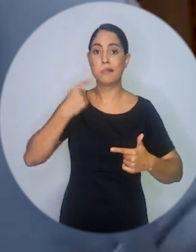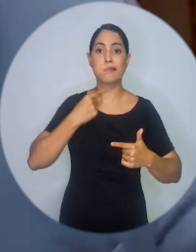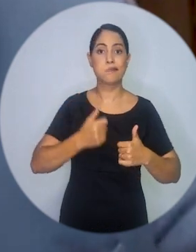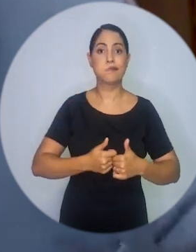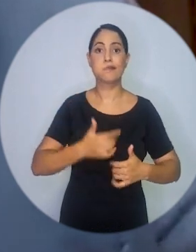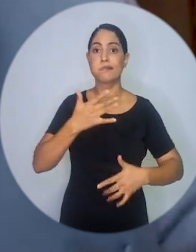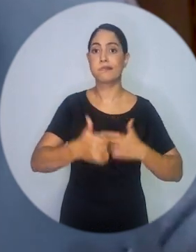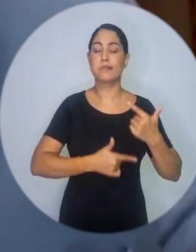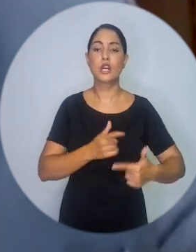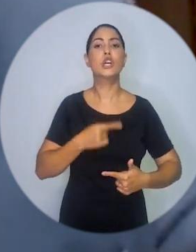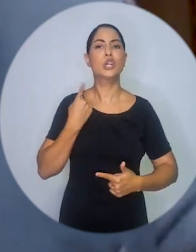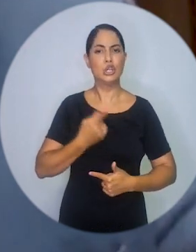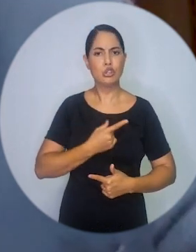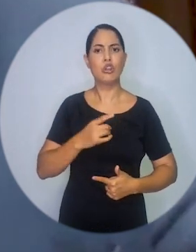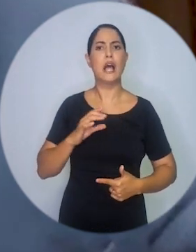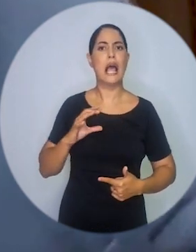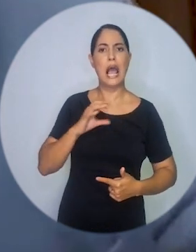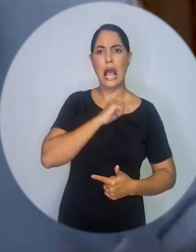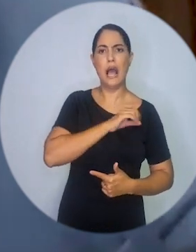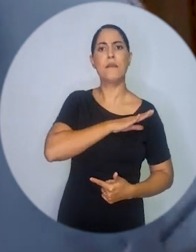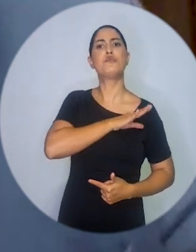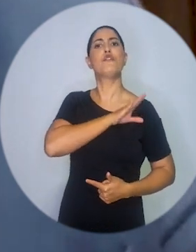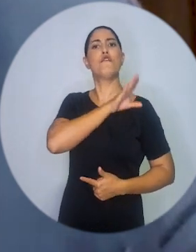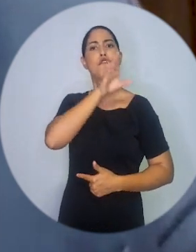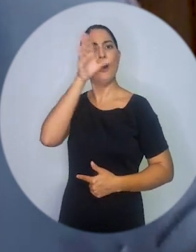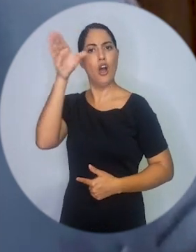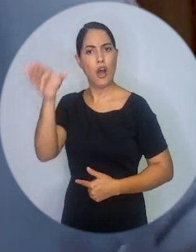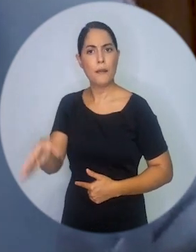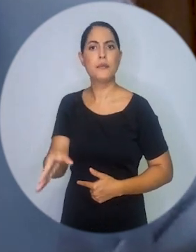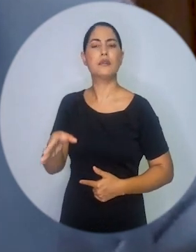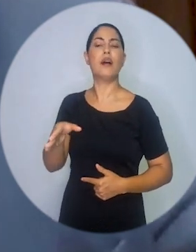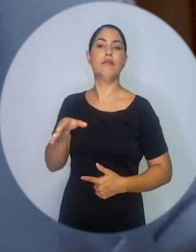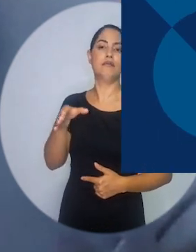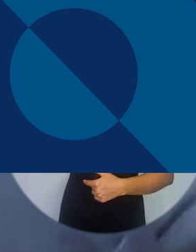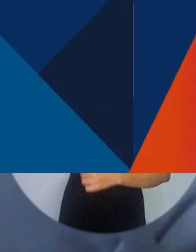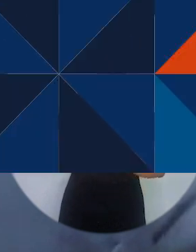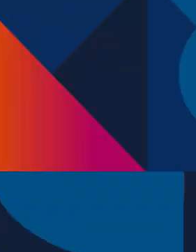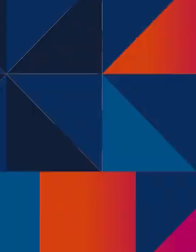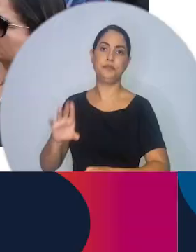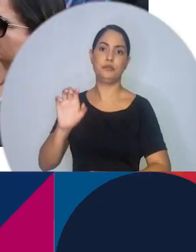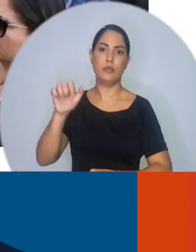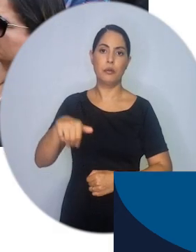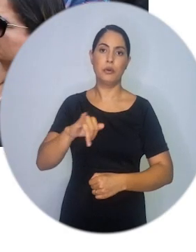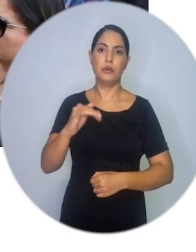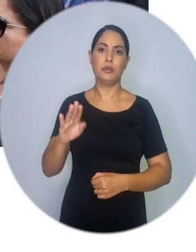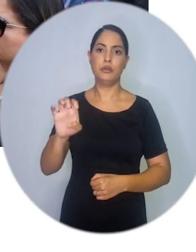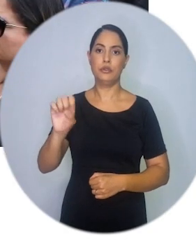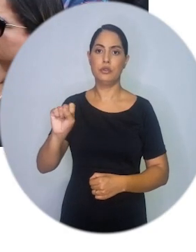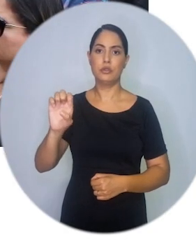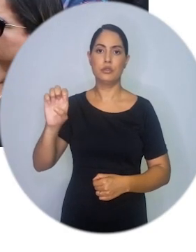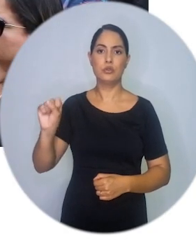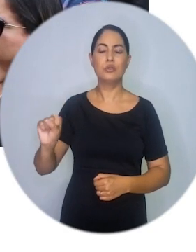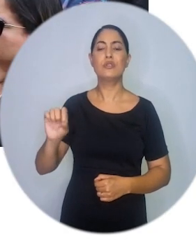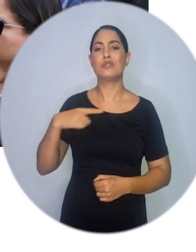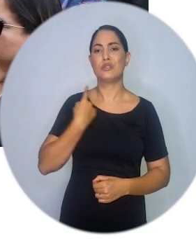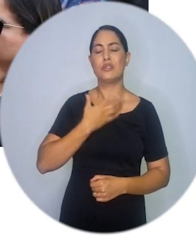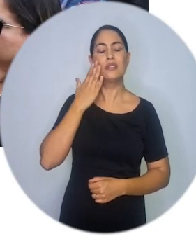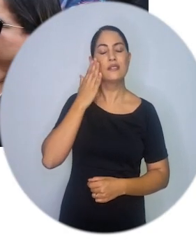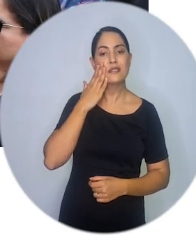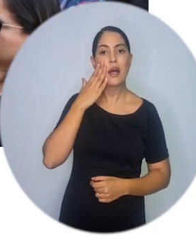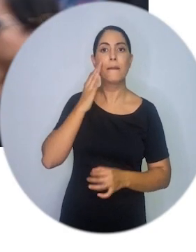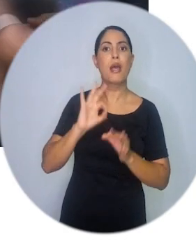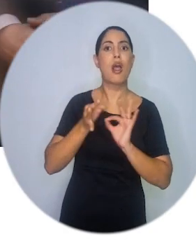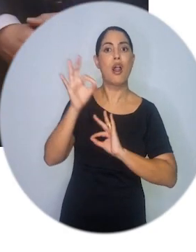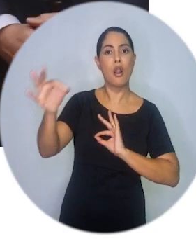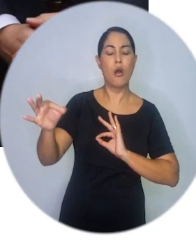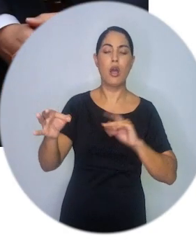para a advocacia. Nós, em menos de 48 horas, lá estávamos em Bom Jesus, que é uma subseção que fica distante de Porto Alegre,